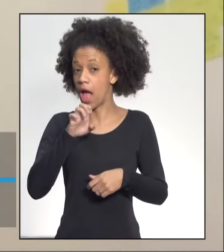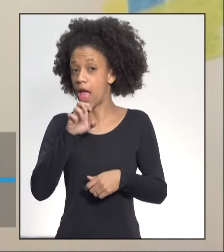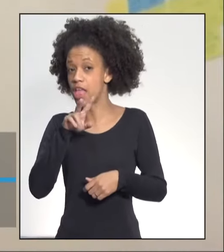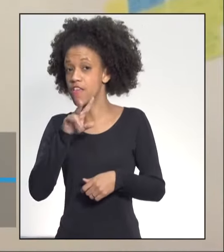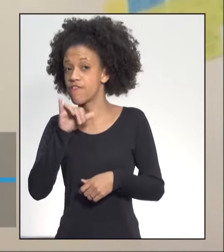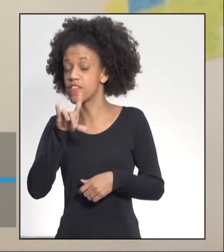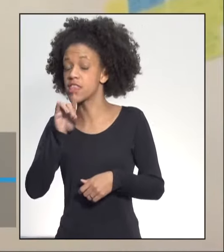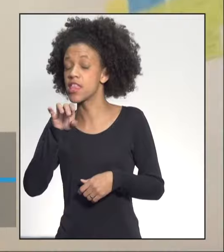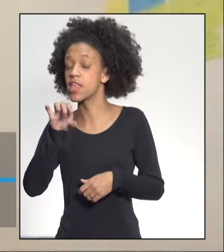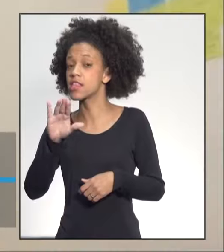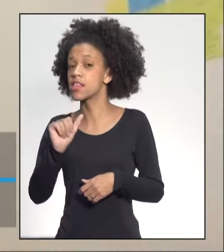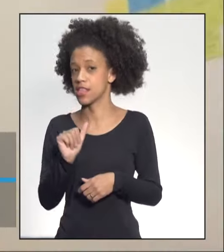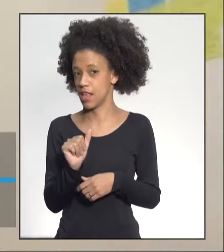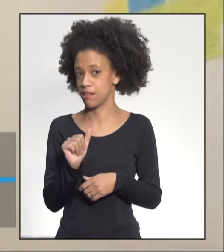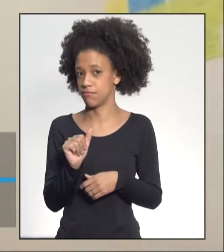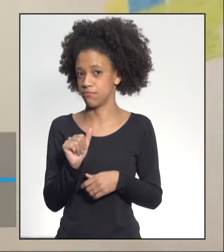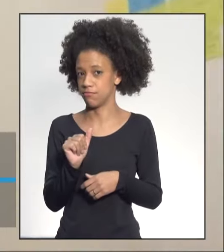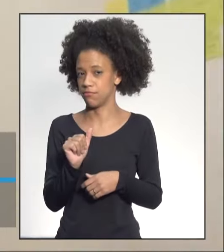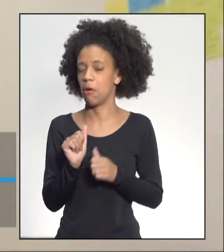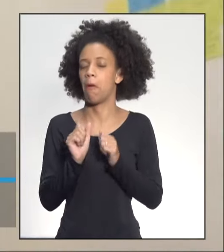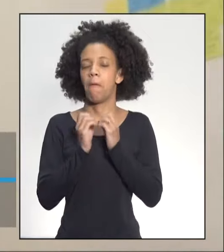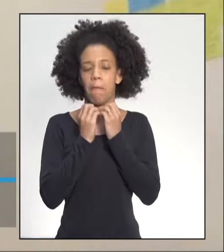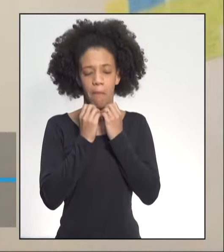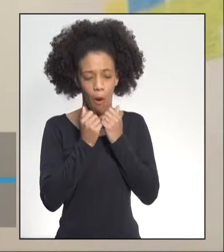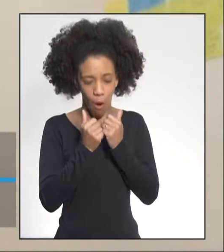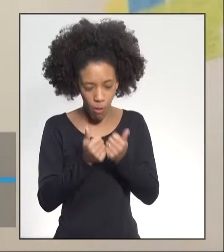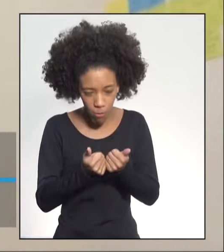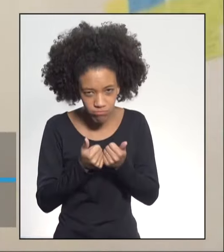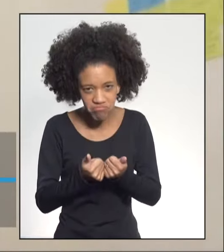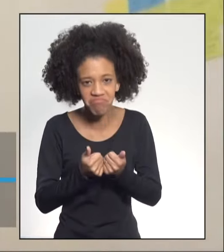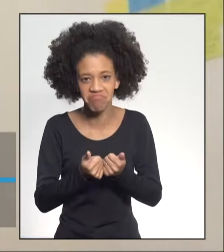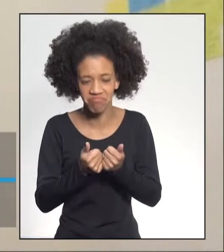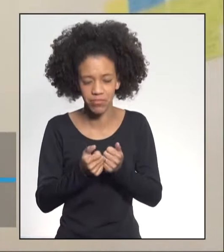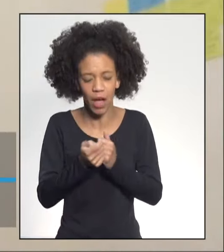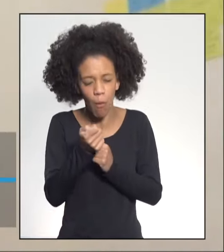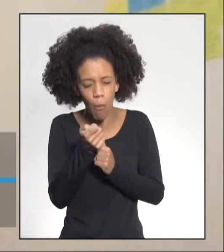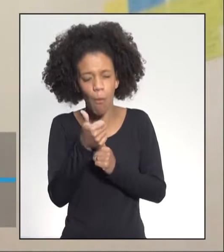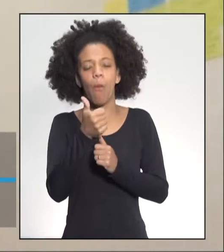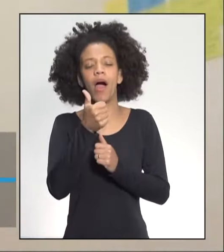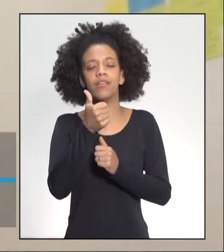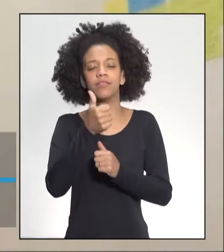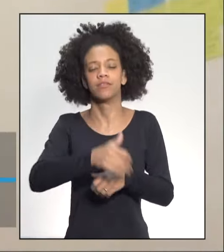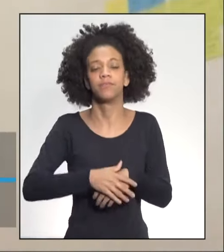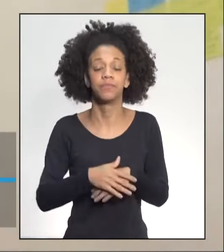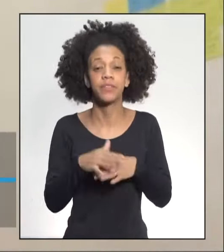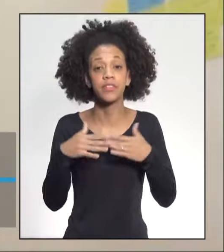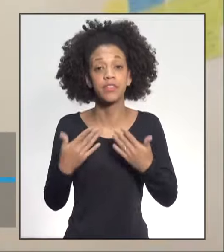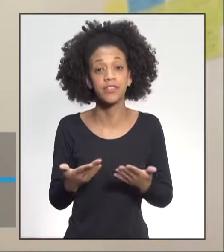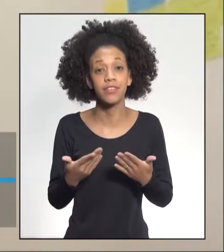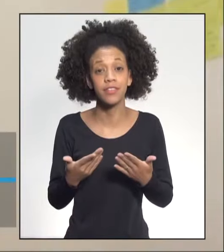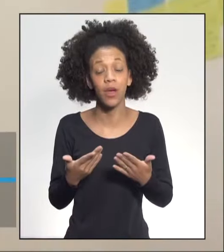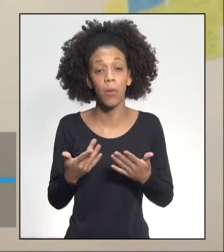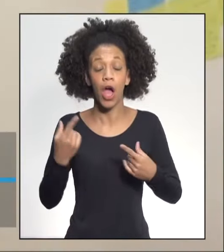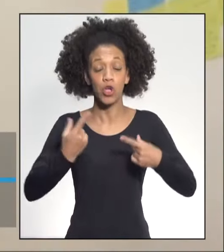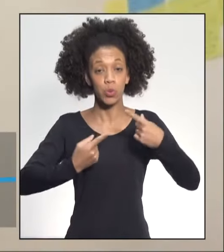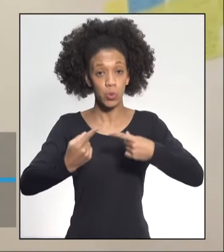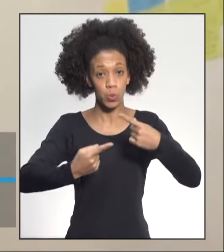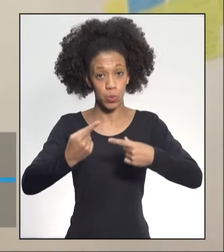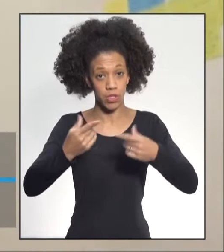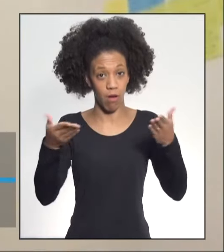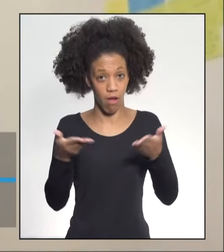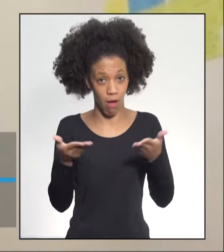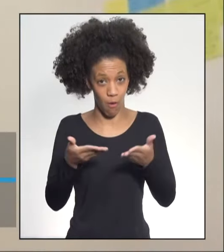Saber de onde ela veio. Boa! A gente está chegando lá. Bacana! Legal! Então, a gente está fazendo uma discussão agora entre